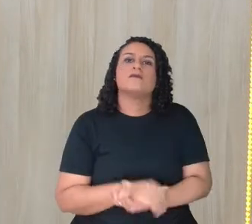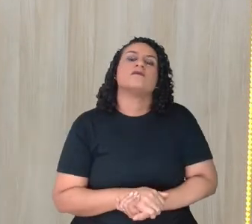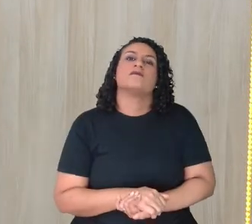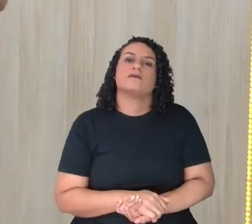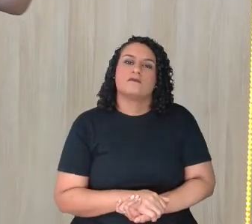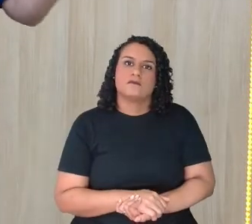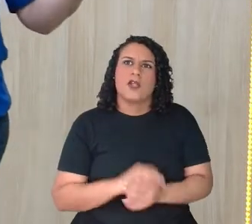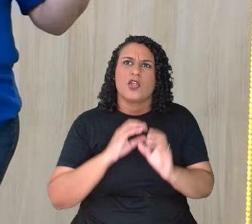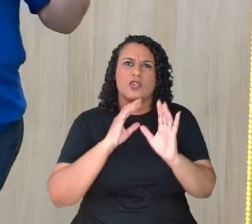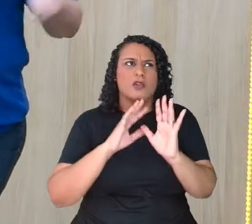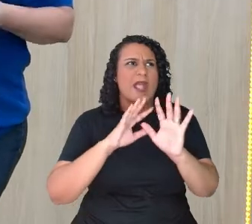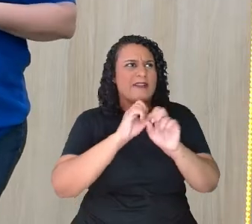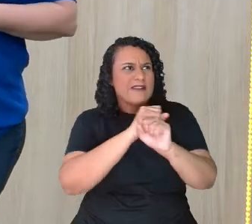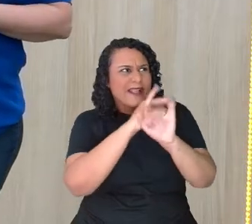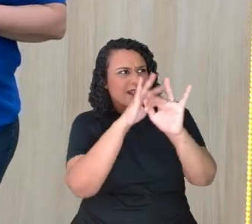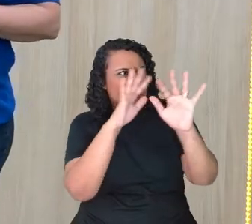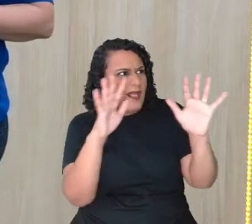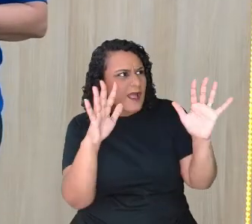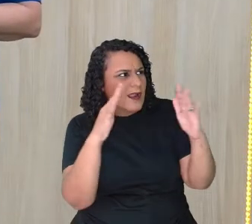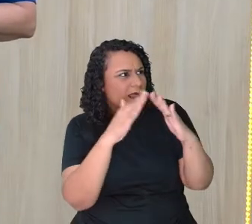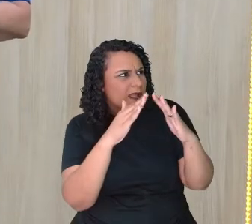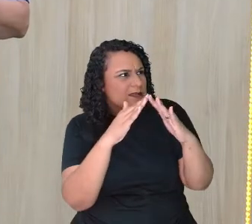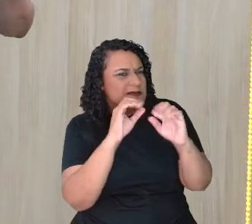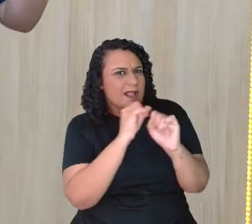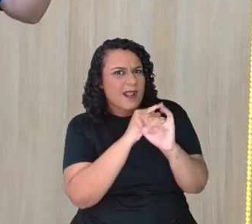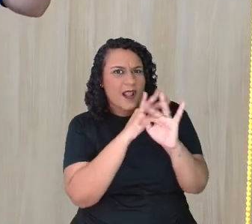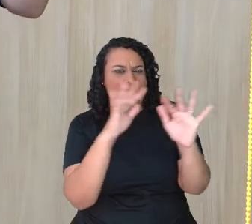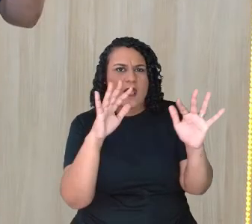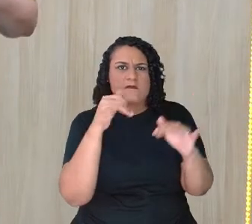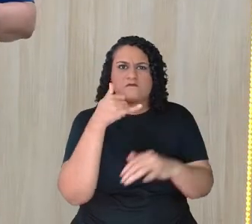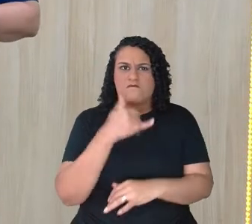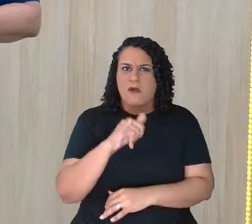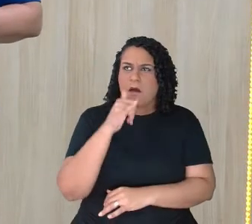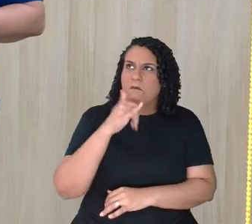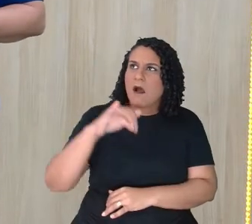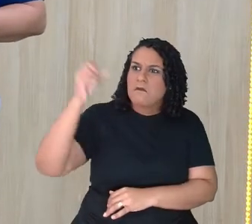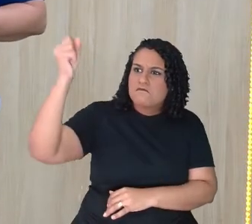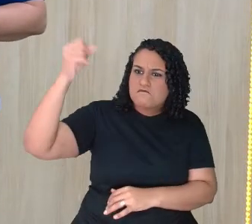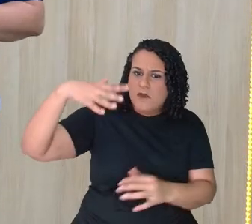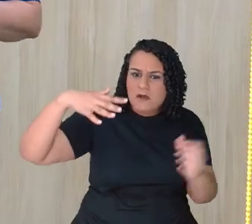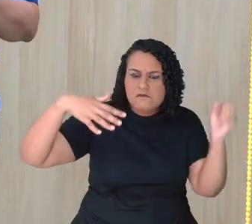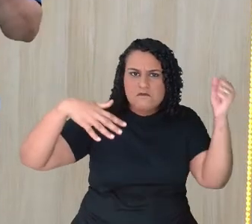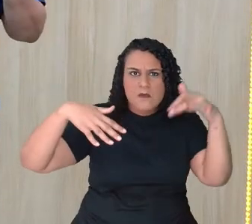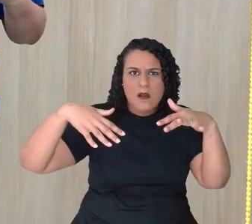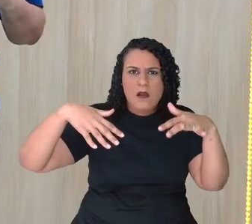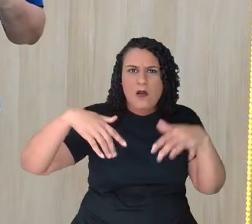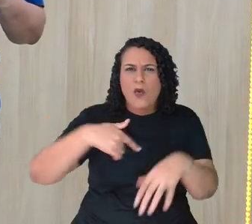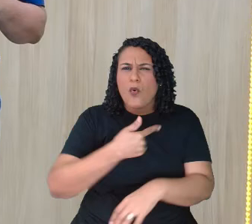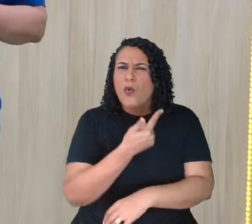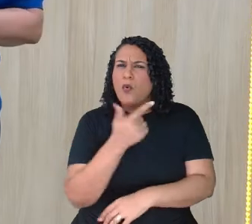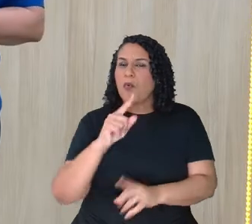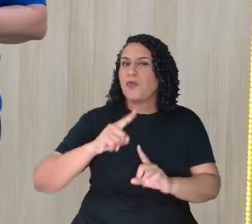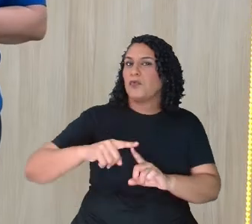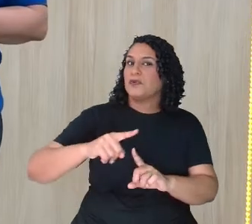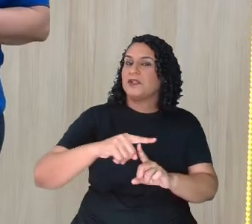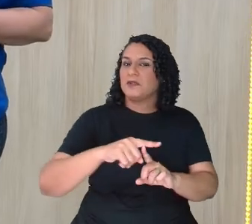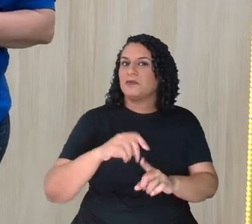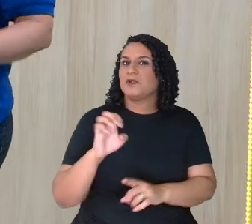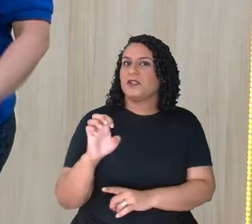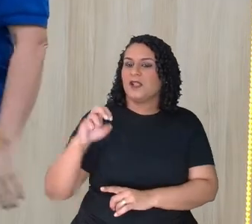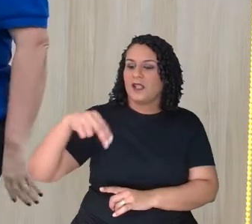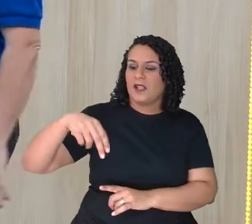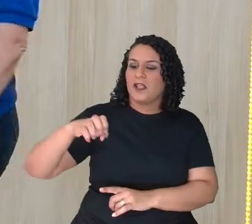que fica claro dentro da nossa casa, não é? A energia proporcionada pela CELP ou outro tipo de energia. E